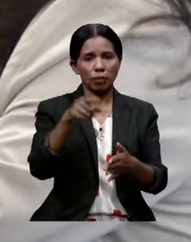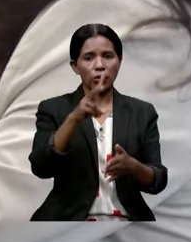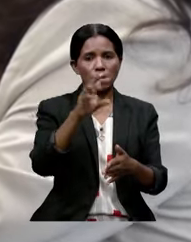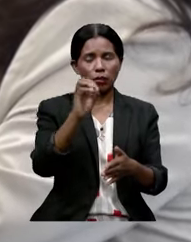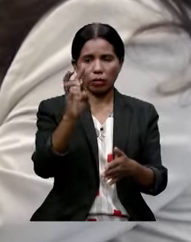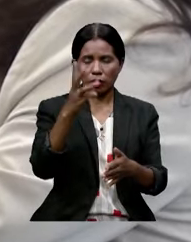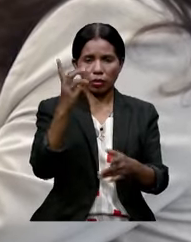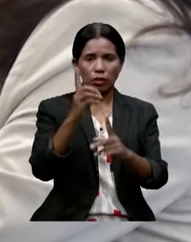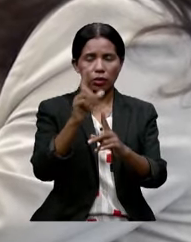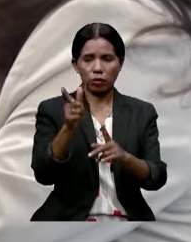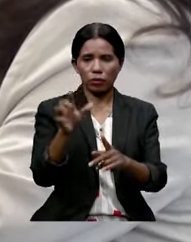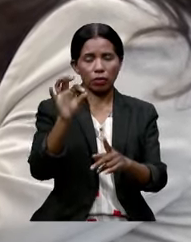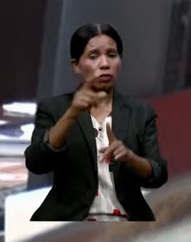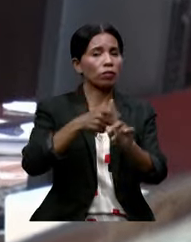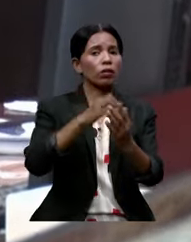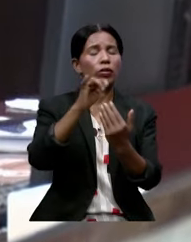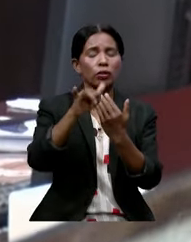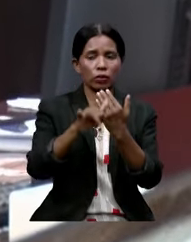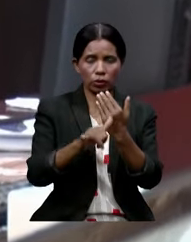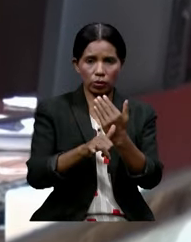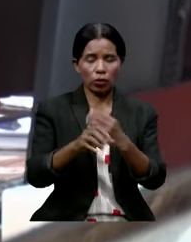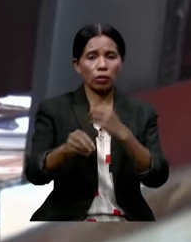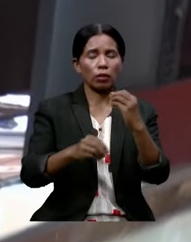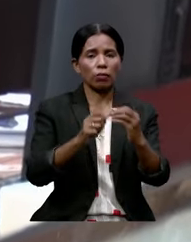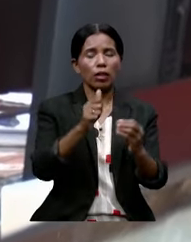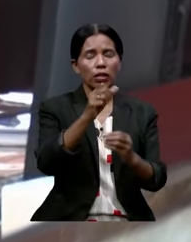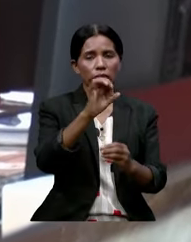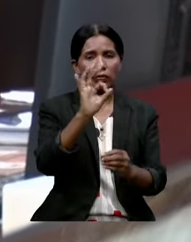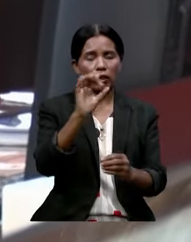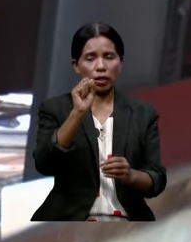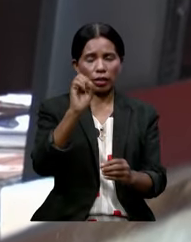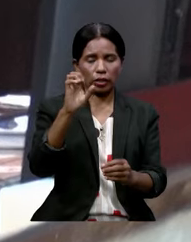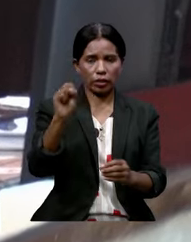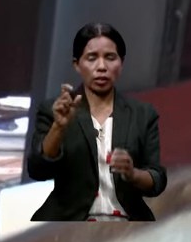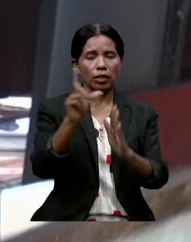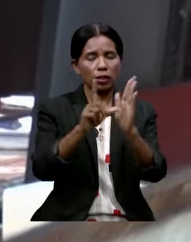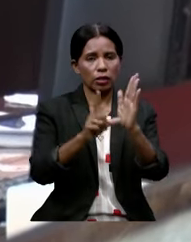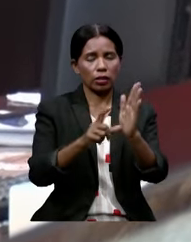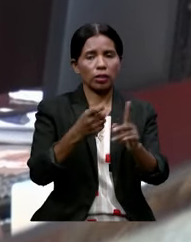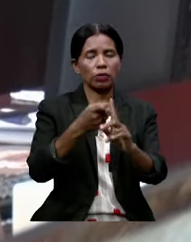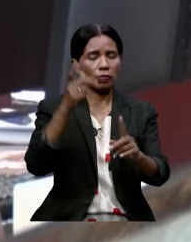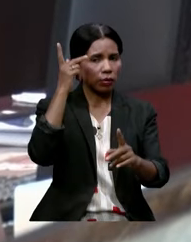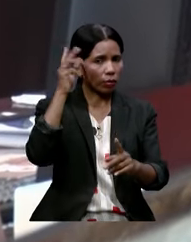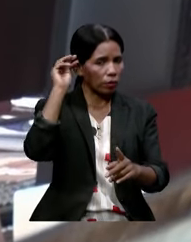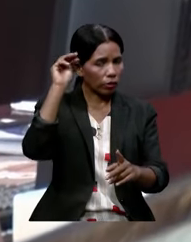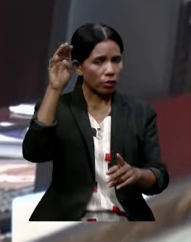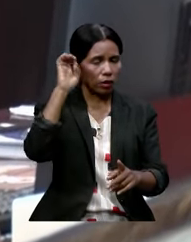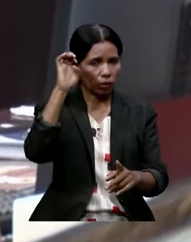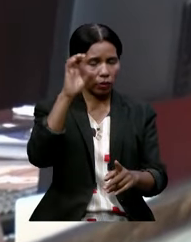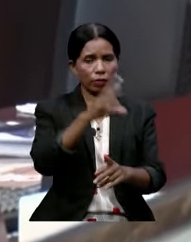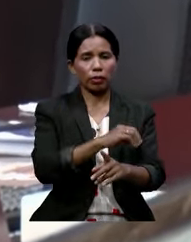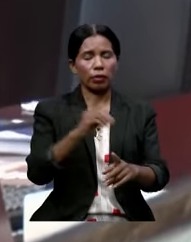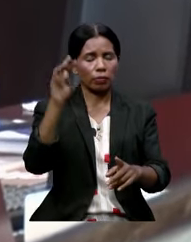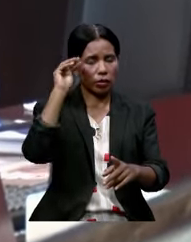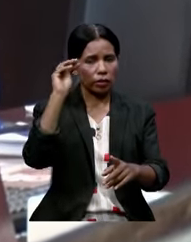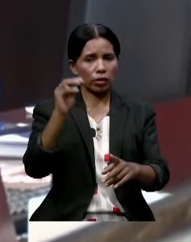Lorong Ron Resin Siafula em junho, Conaba, Aifaisa IP, nebe apresenta o si vice-primeiro-ministro, ministro coordenador assuntos econômicos no ministro turismo